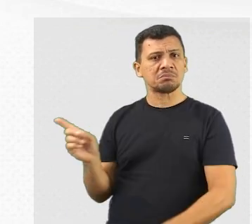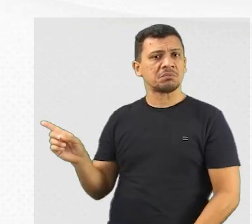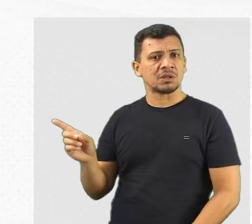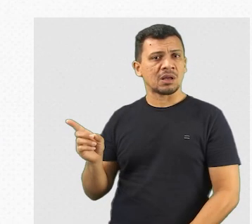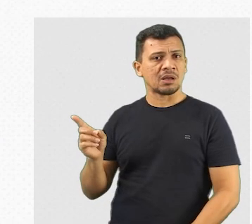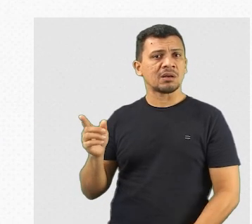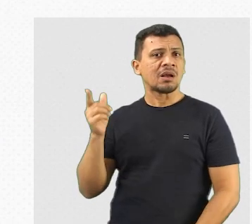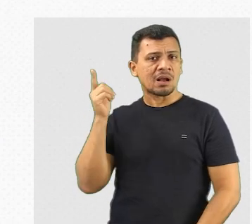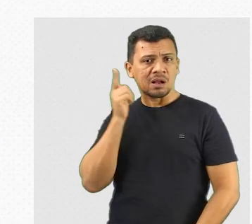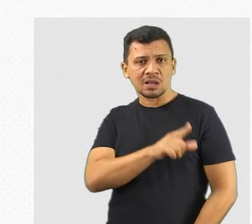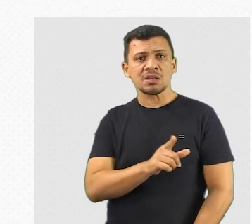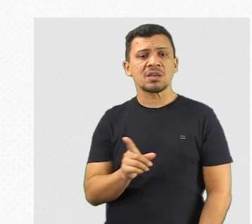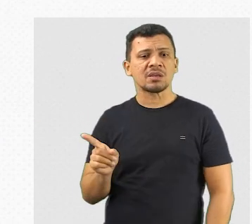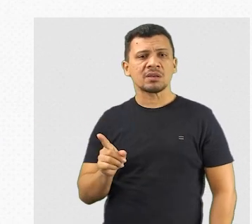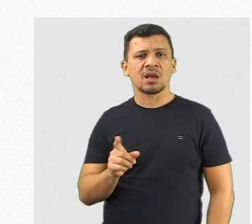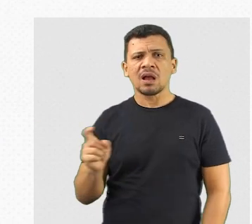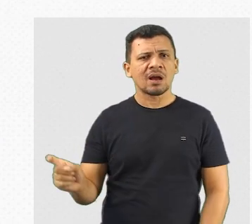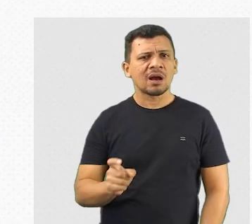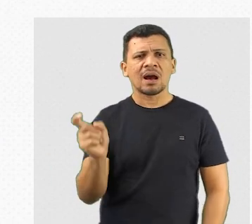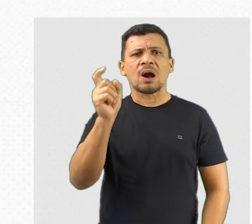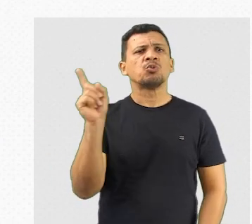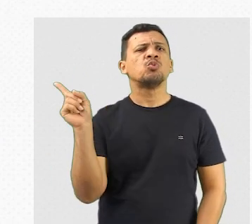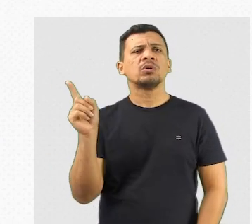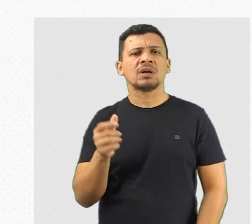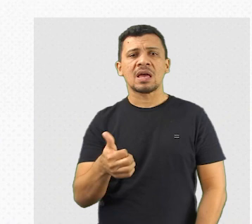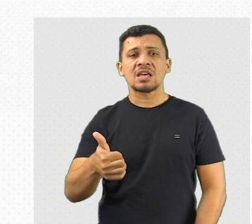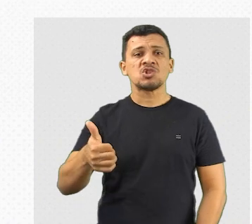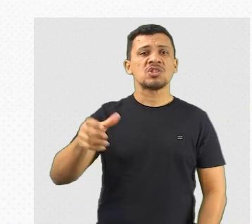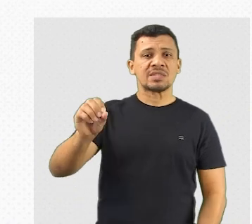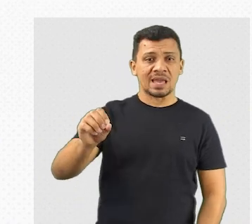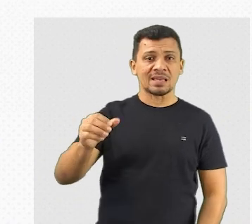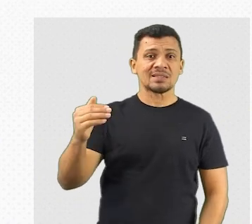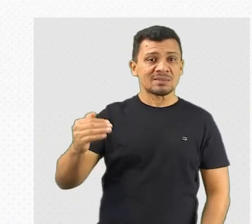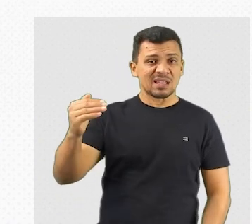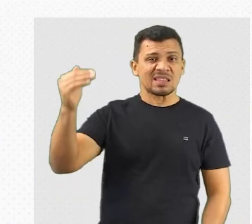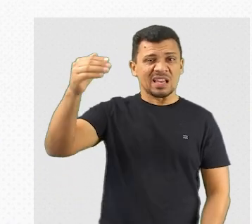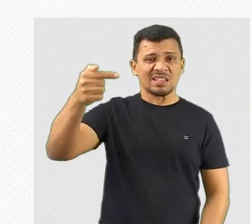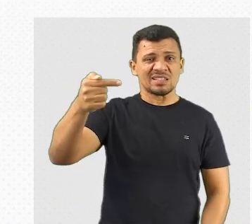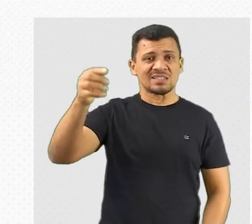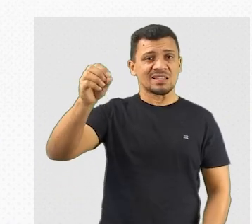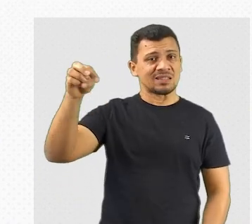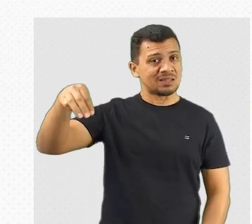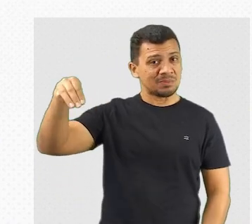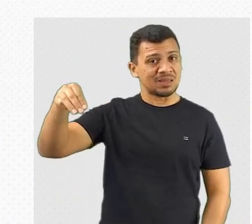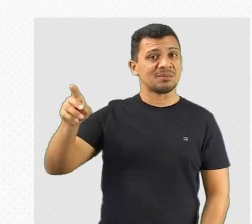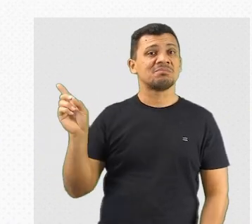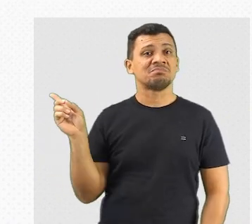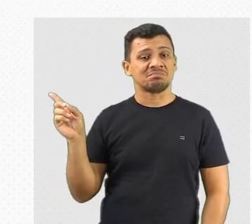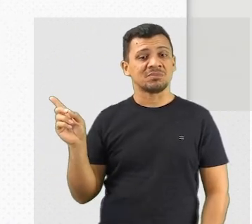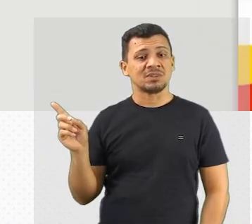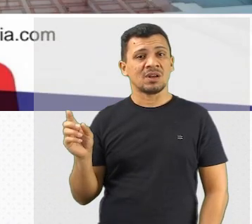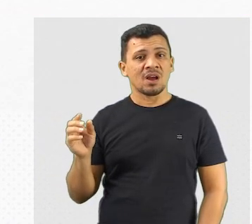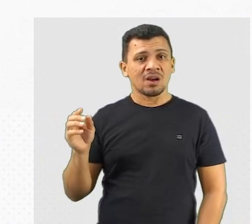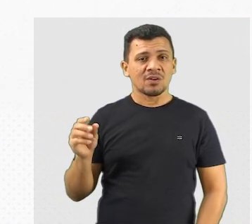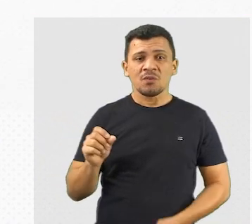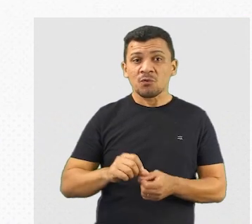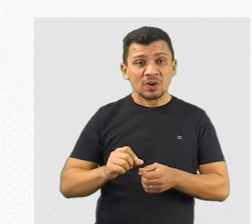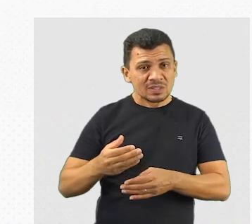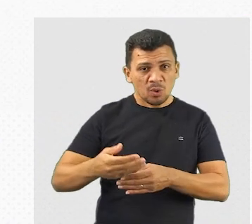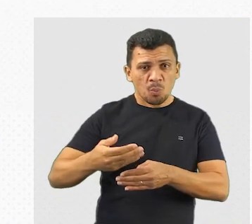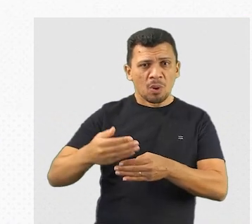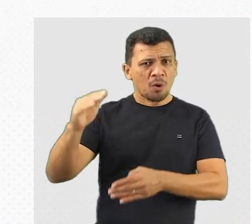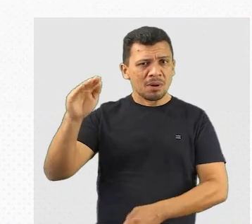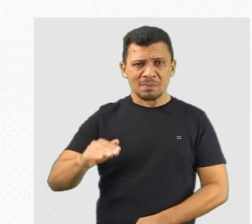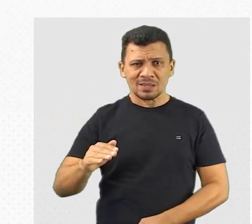isso. Professor, qual a altura disso? Varia de 10 até 70 metros de altura. Não dá para fazer uma coisa menor? Não, porque o objetivo era